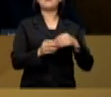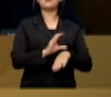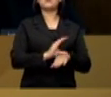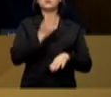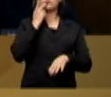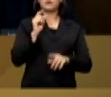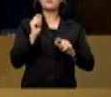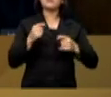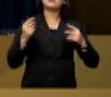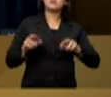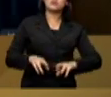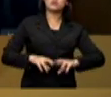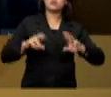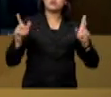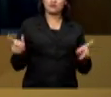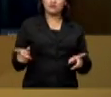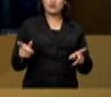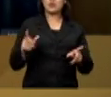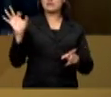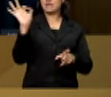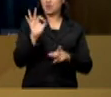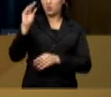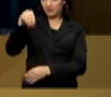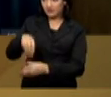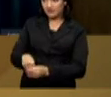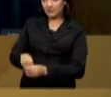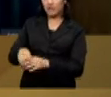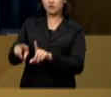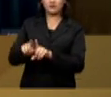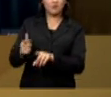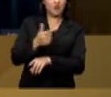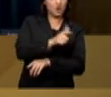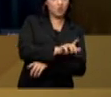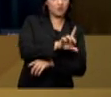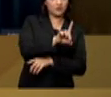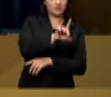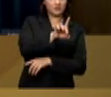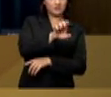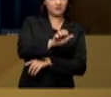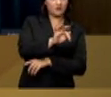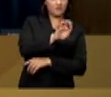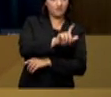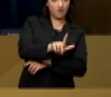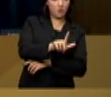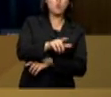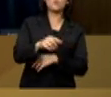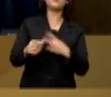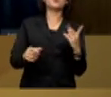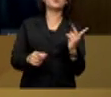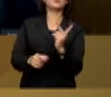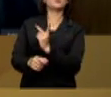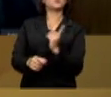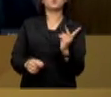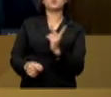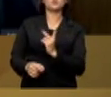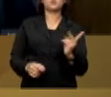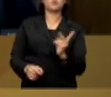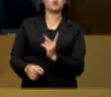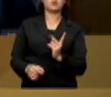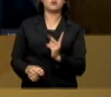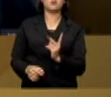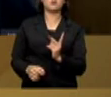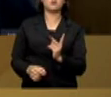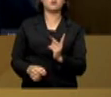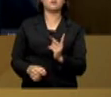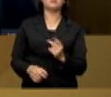alíquota interna e a interestadual, o DIFAL, em ambos os casos, sendo essa destinada ao estado em